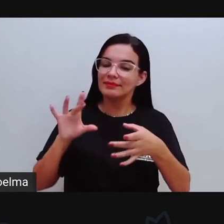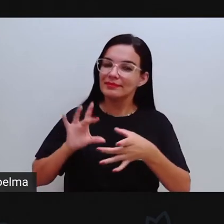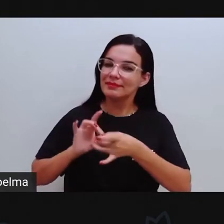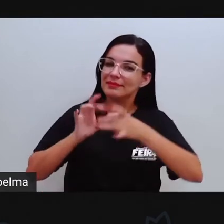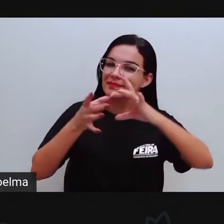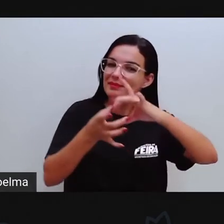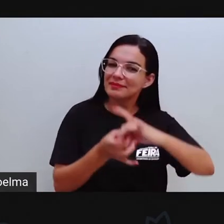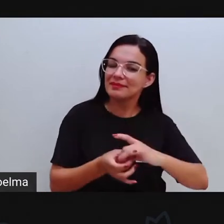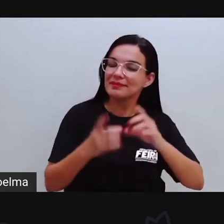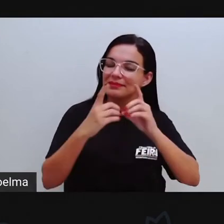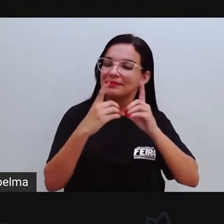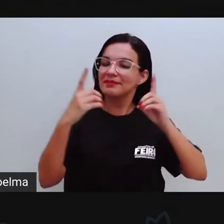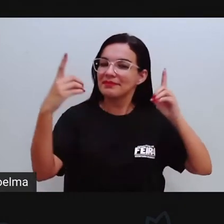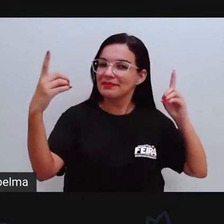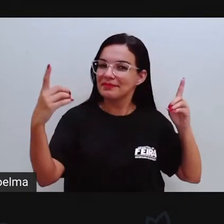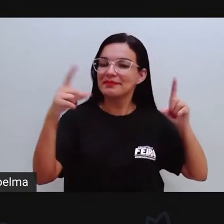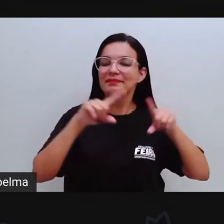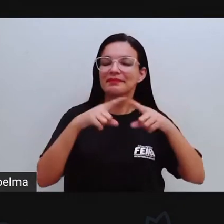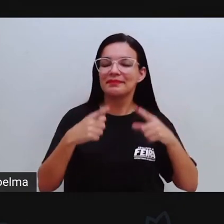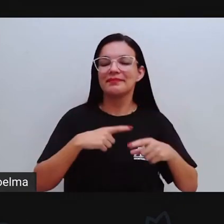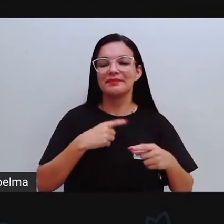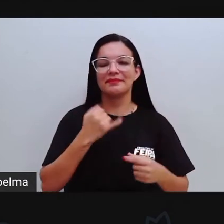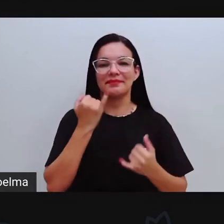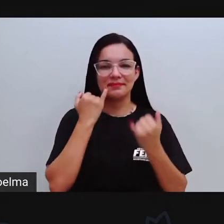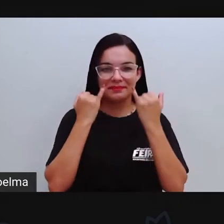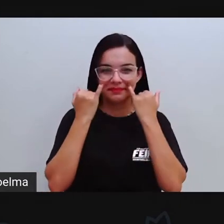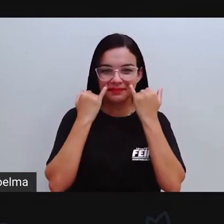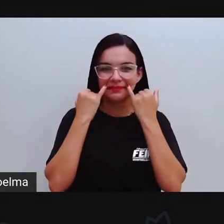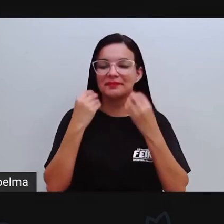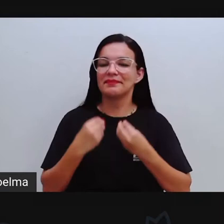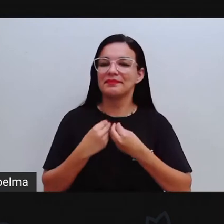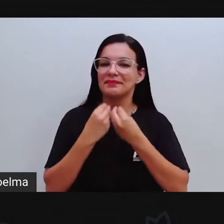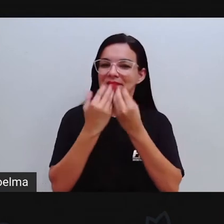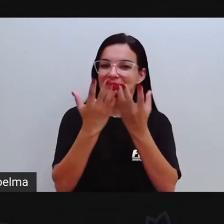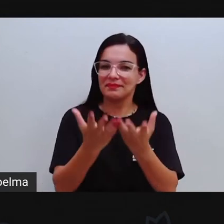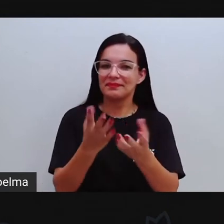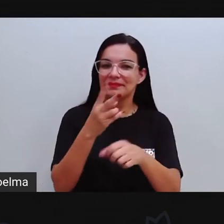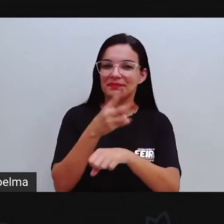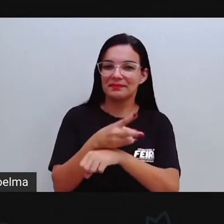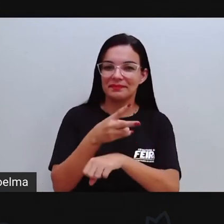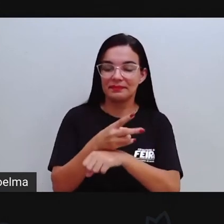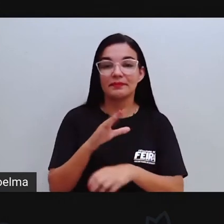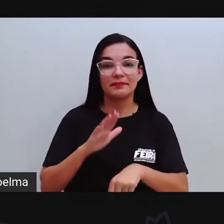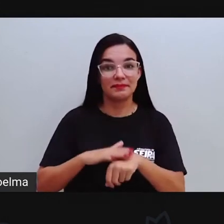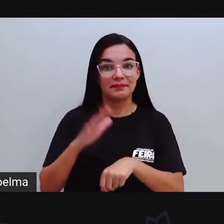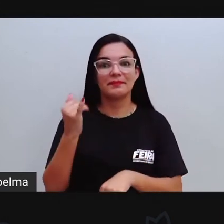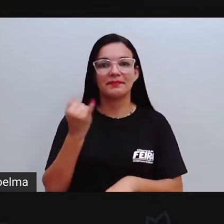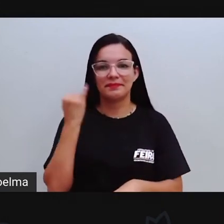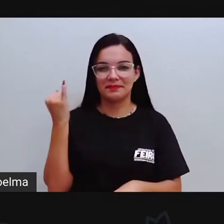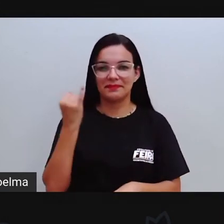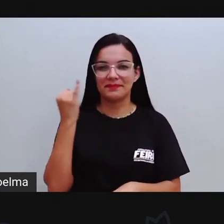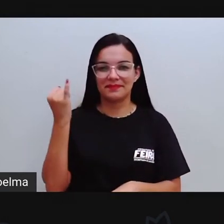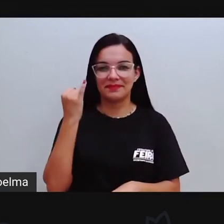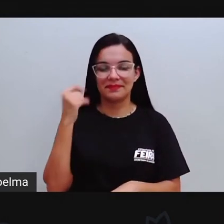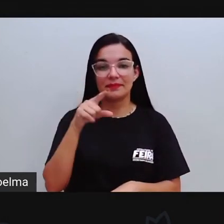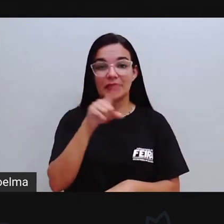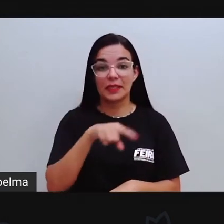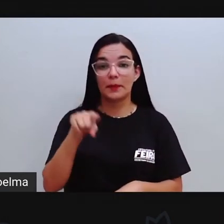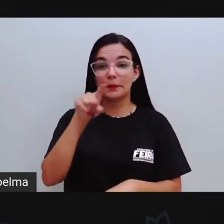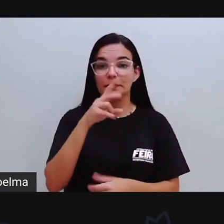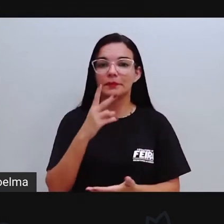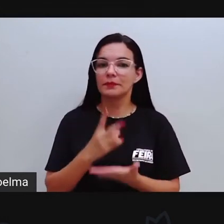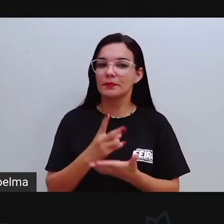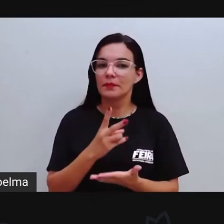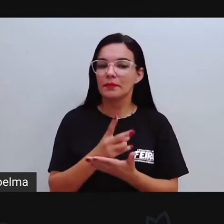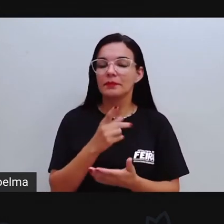Mesmo que à distância aí, com as informações que a prova vai passando durante as videoaulas. Isso é muito importante para que você